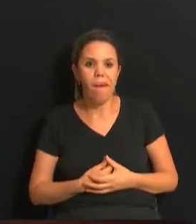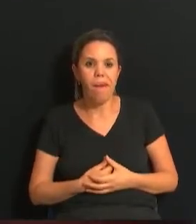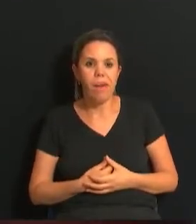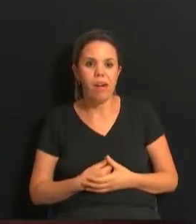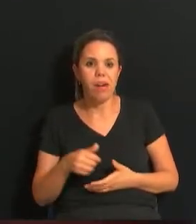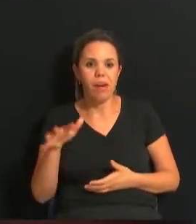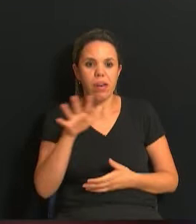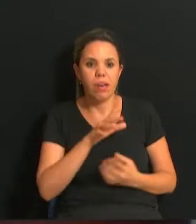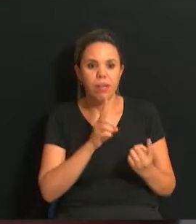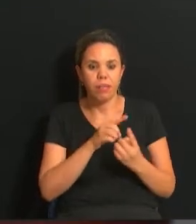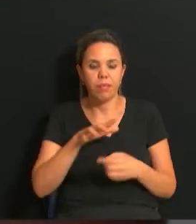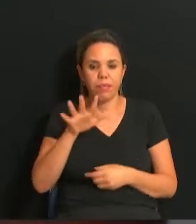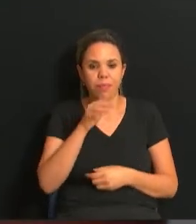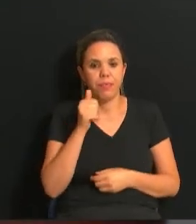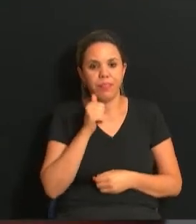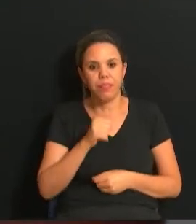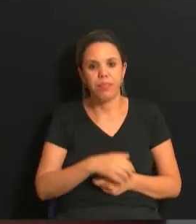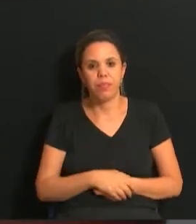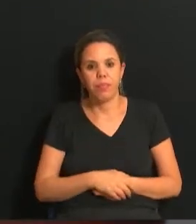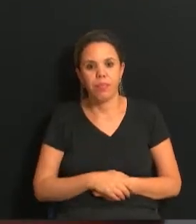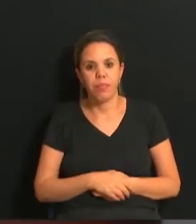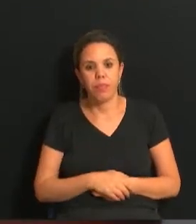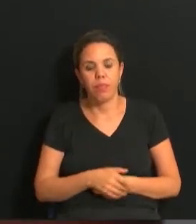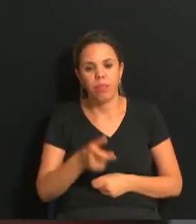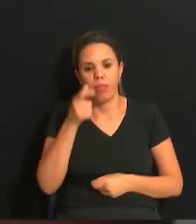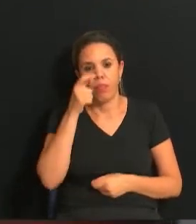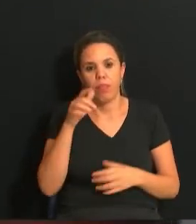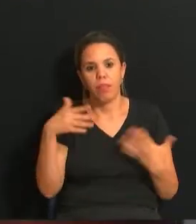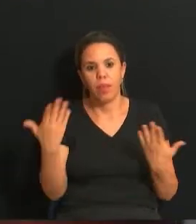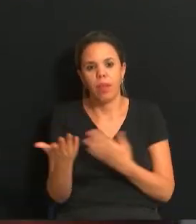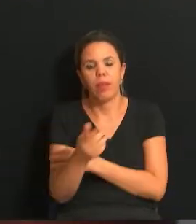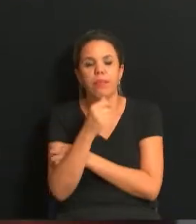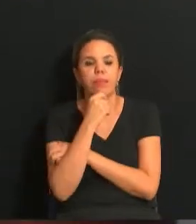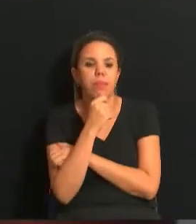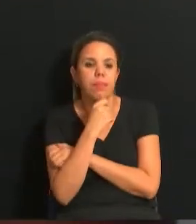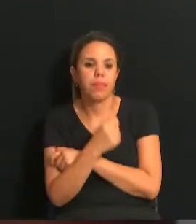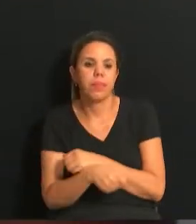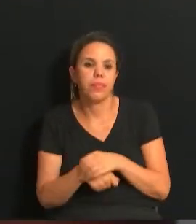de atendimento a essas mulheres, a gente vê o quanto ainda